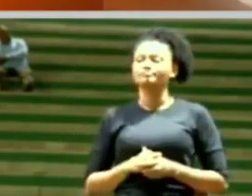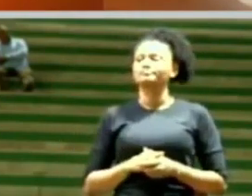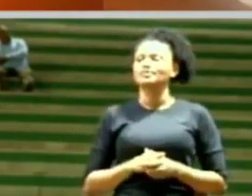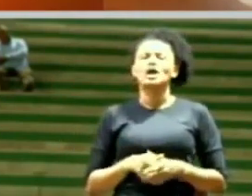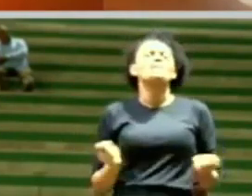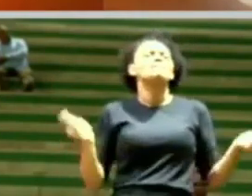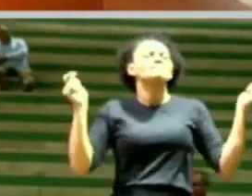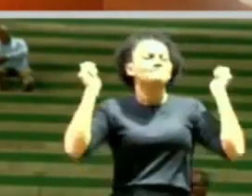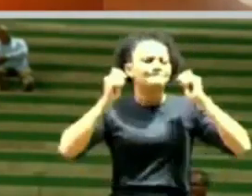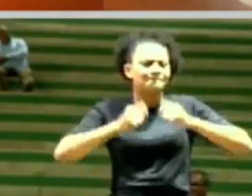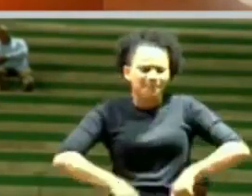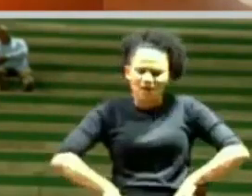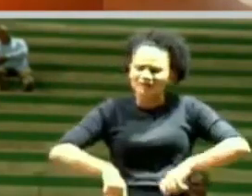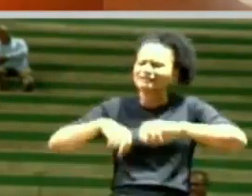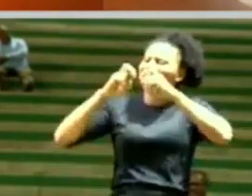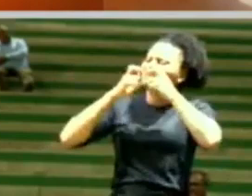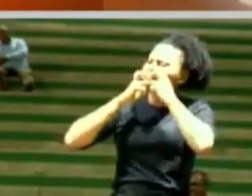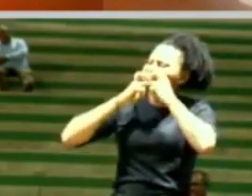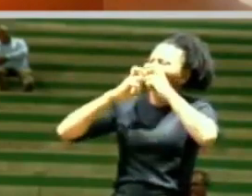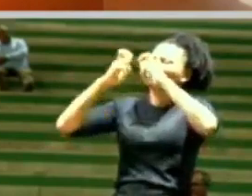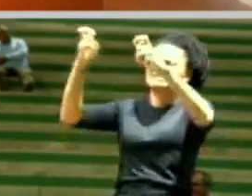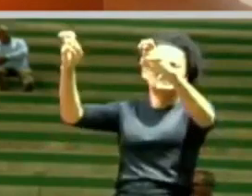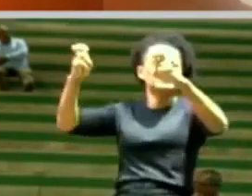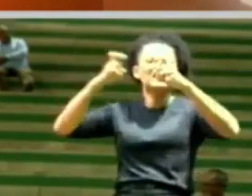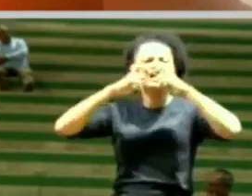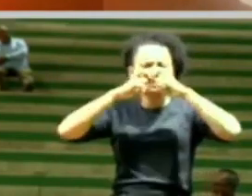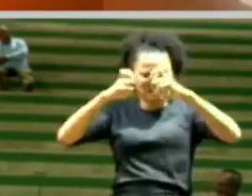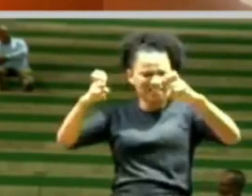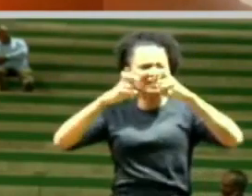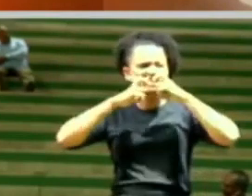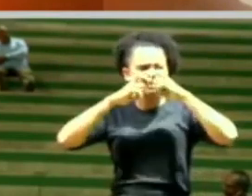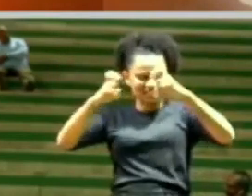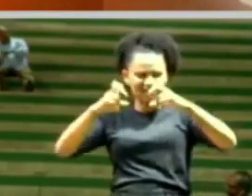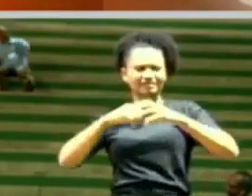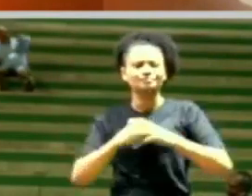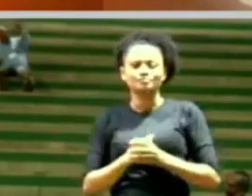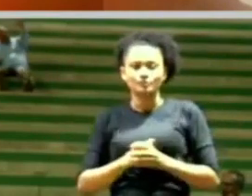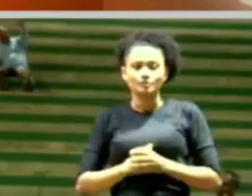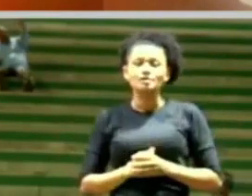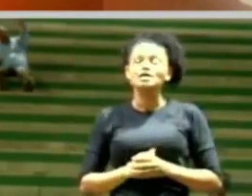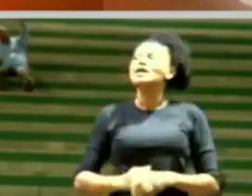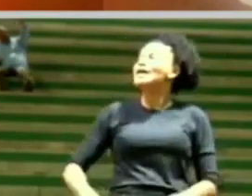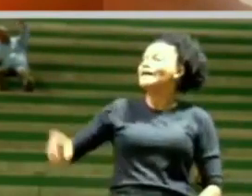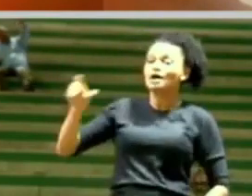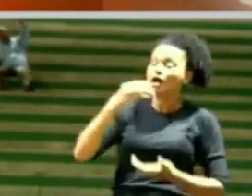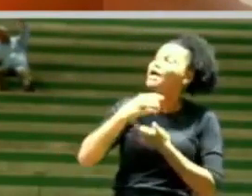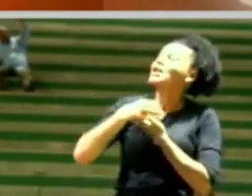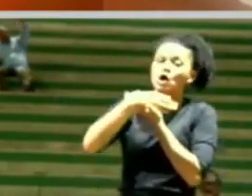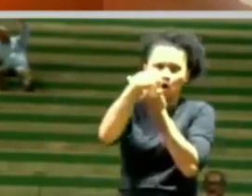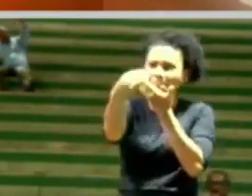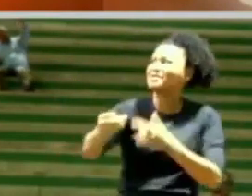Você pode gritar isso? Grita, é uma forma de adoração, grita mesmo. Diga: ele é